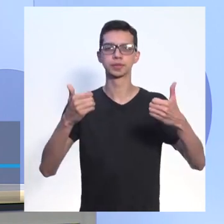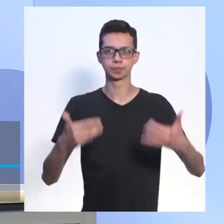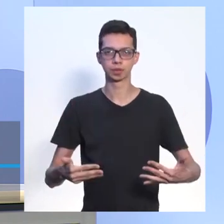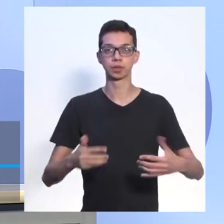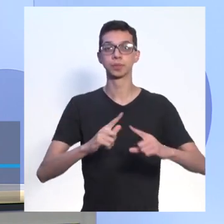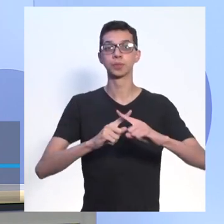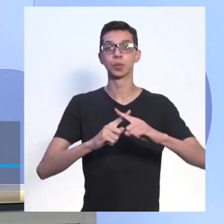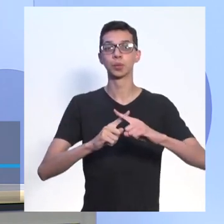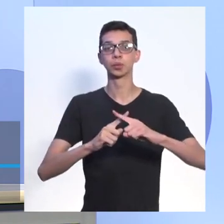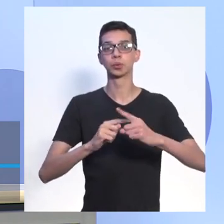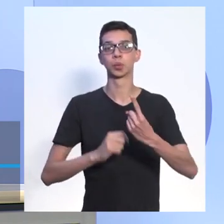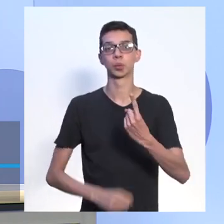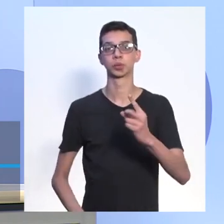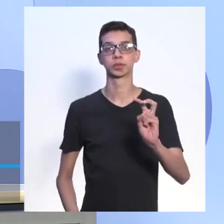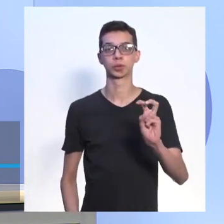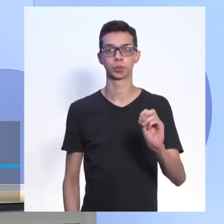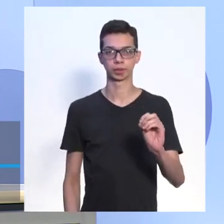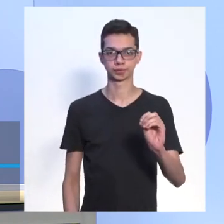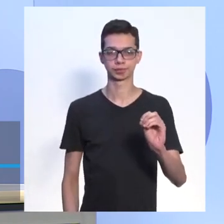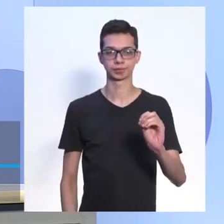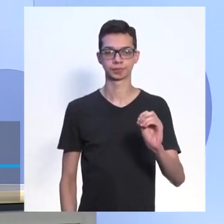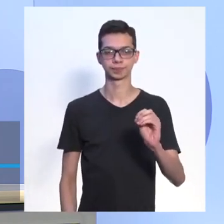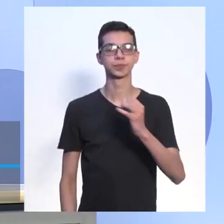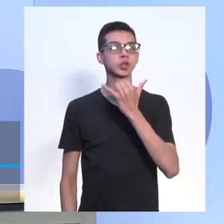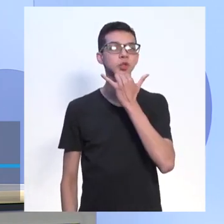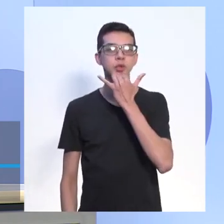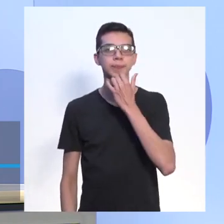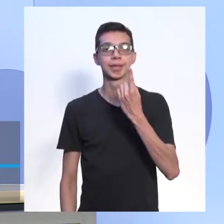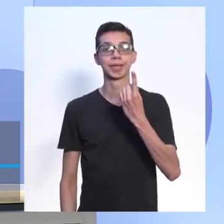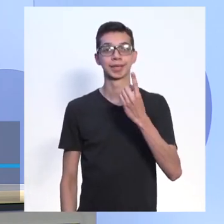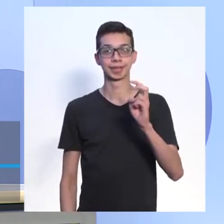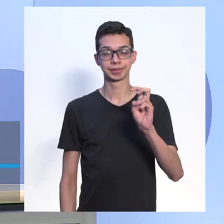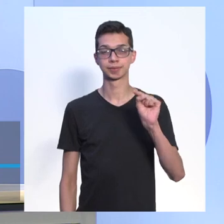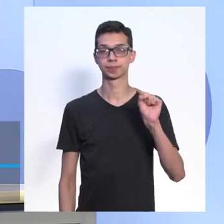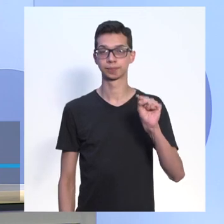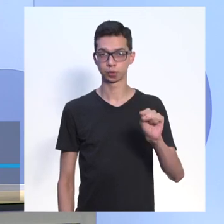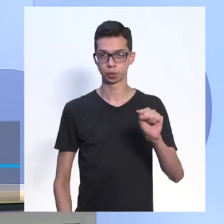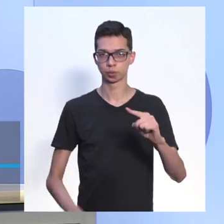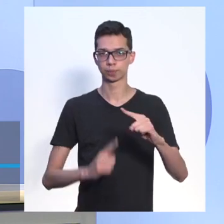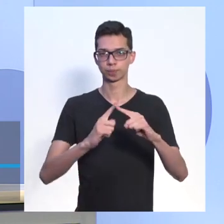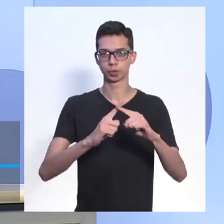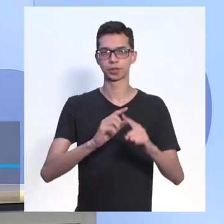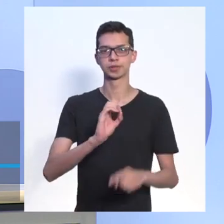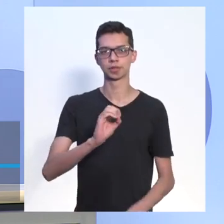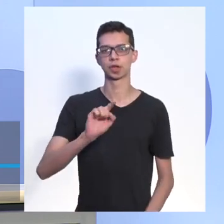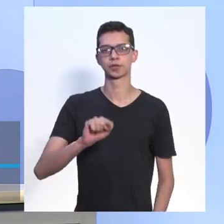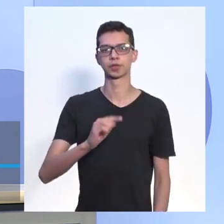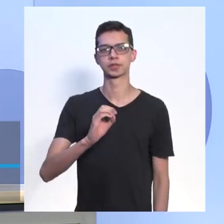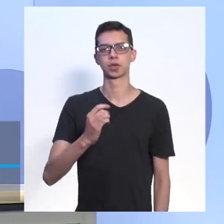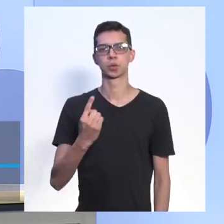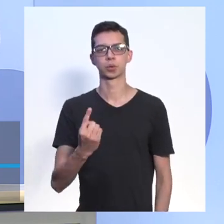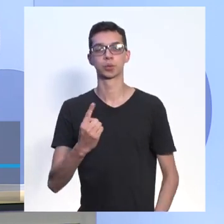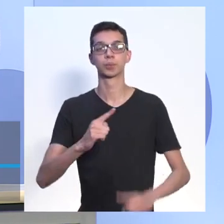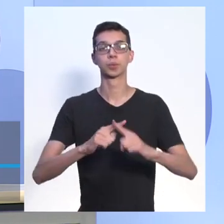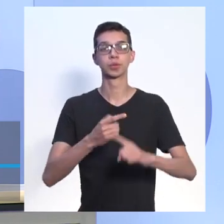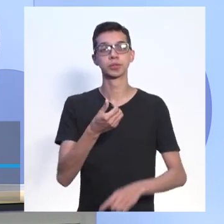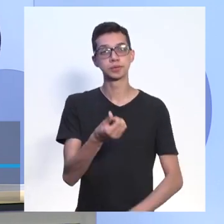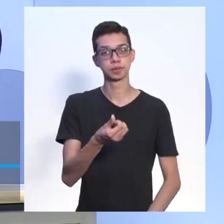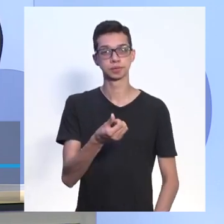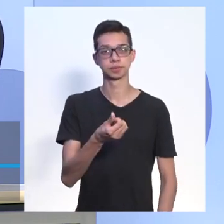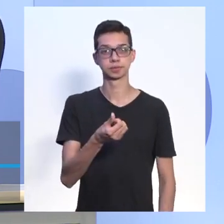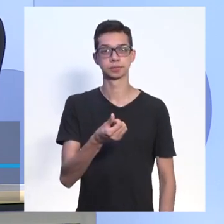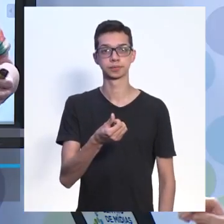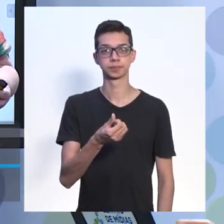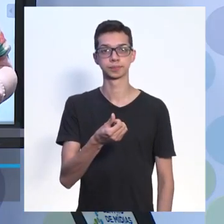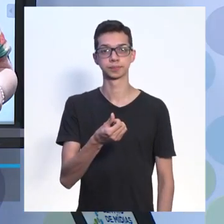multiplicou 150, desculpa, 15 mil, multiplicou por 0,01 e multiplicou por 6.